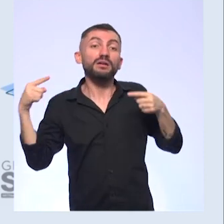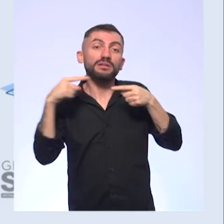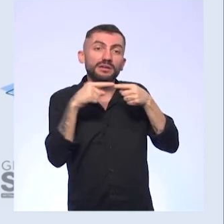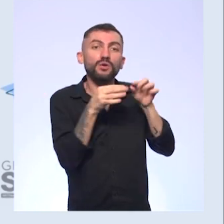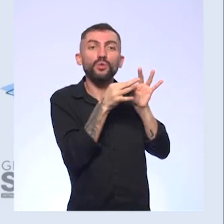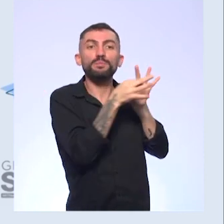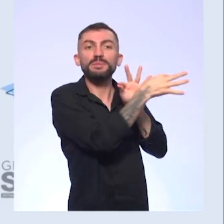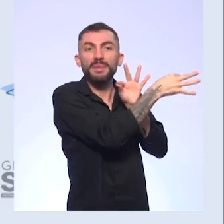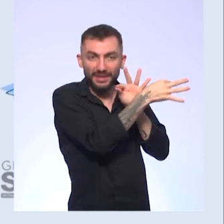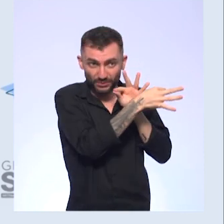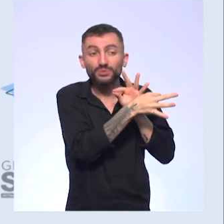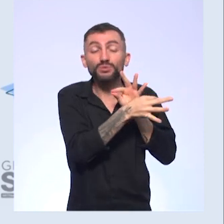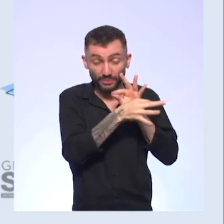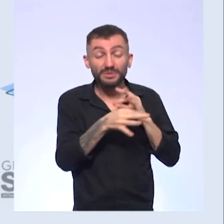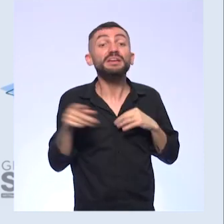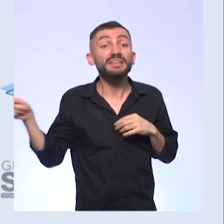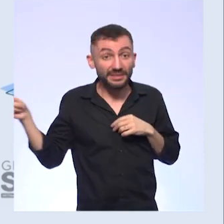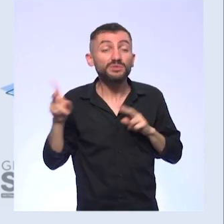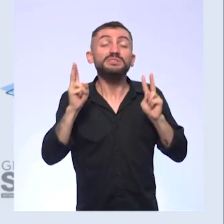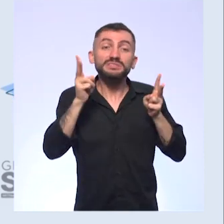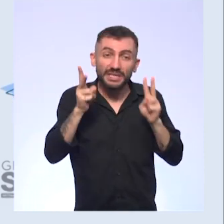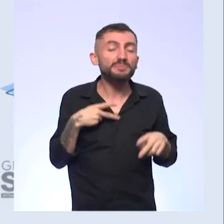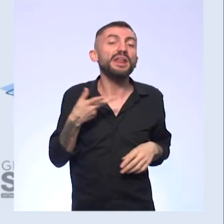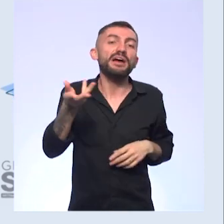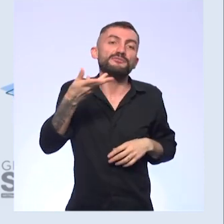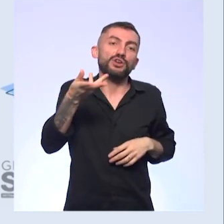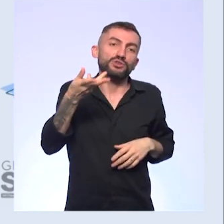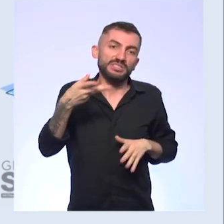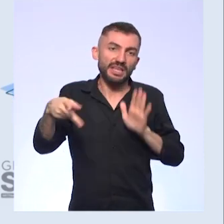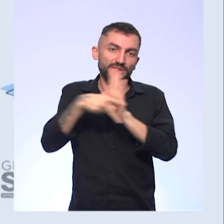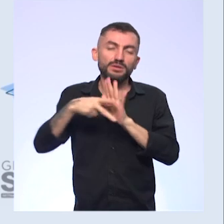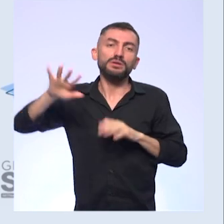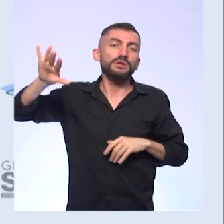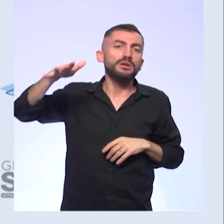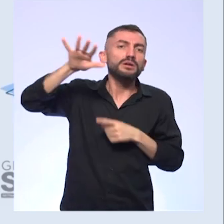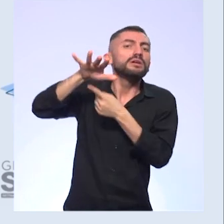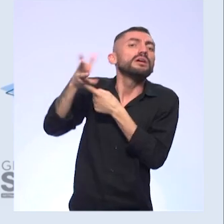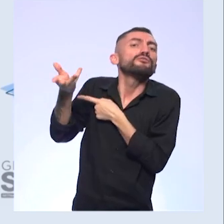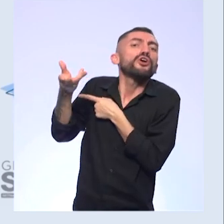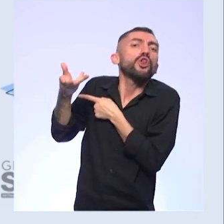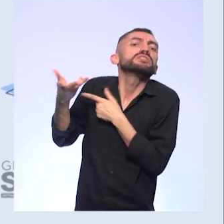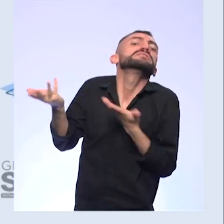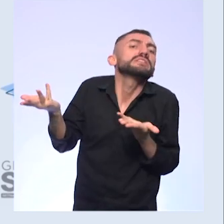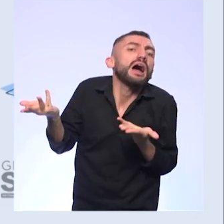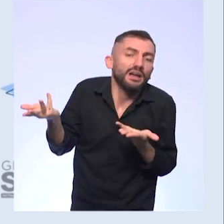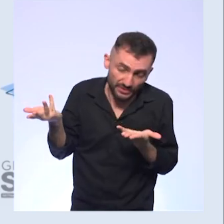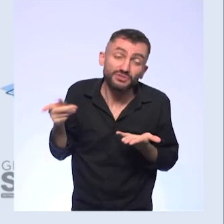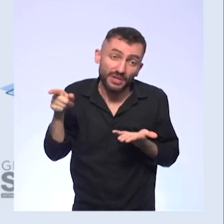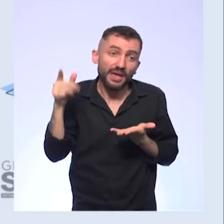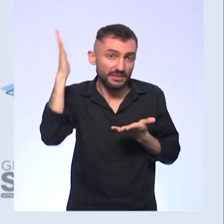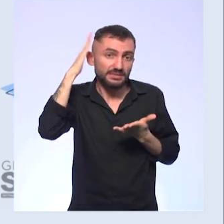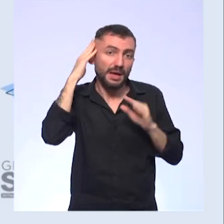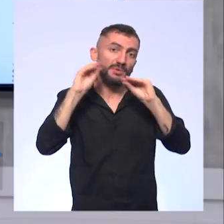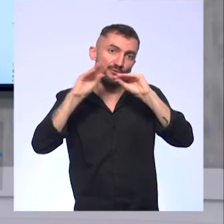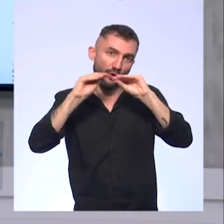isso multiplicado vai dar a própria velocidade que a onda tem então